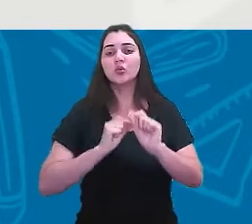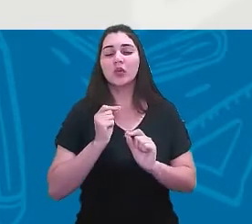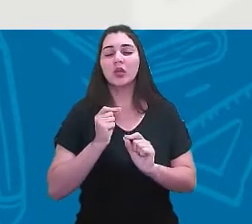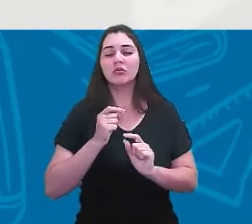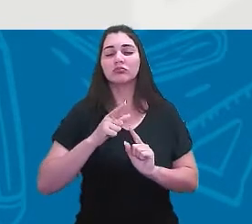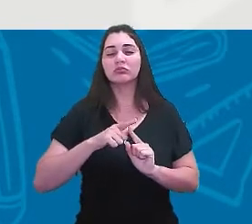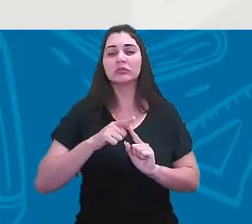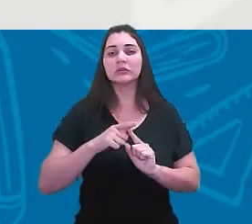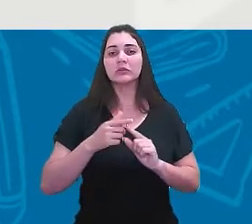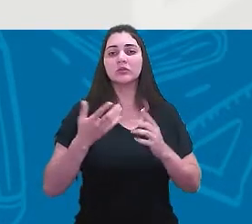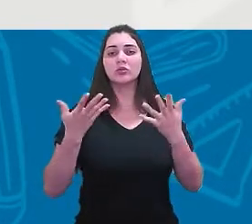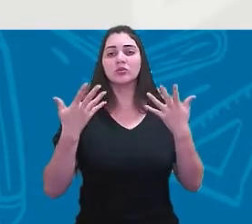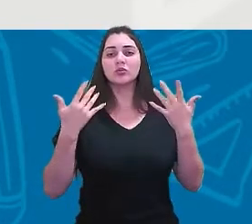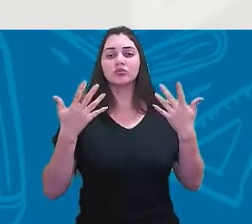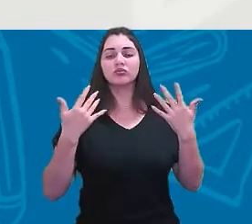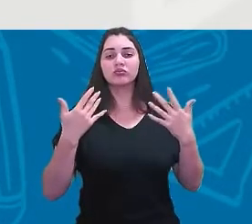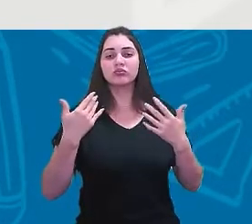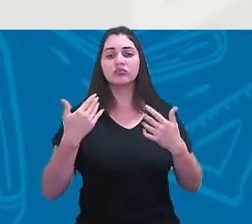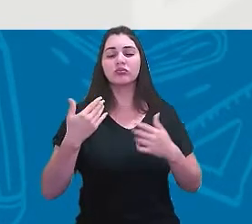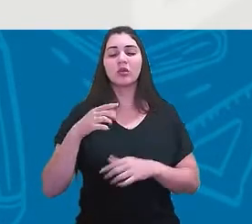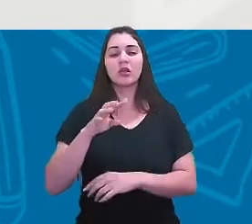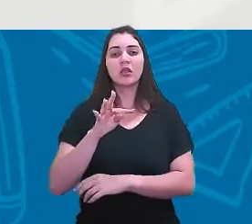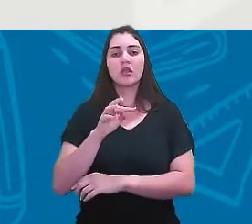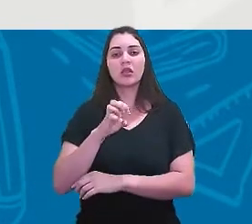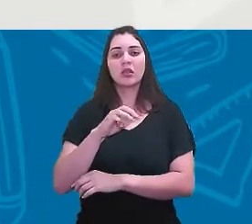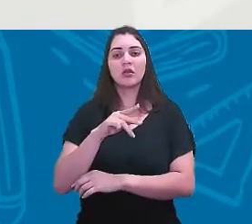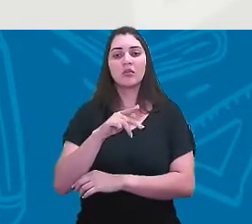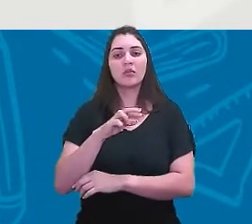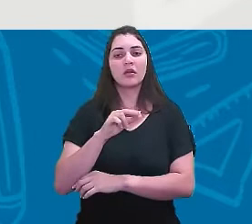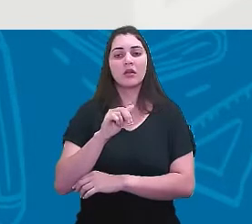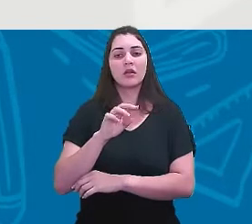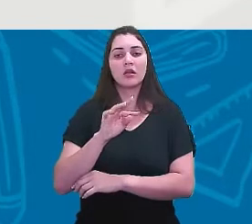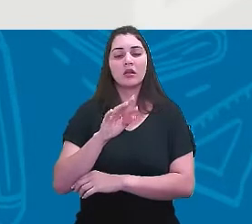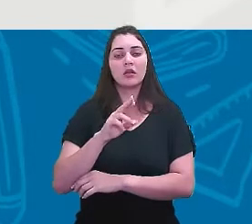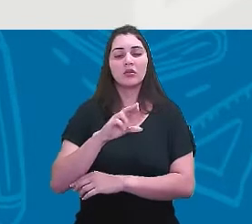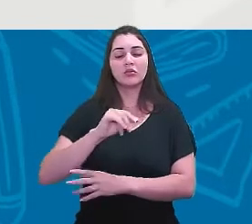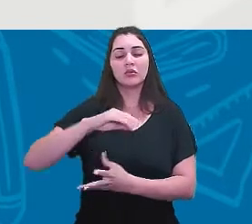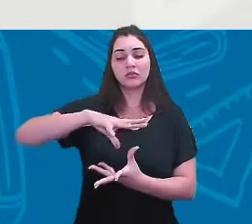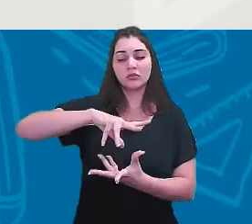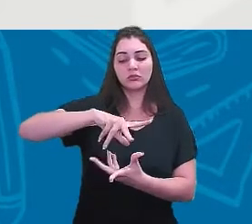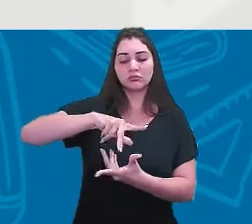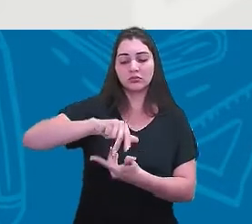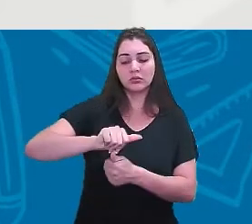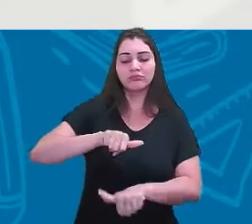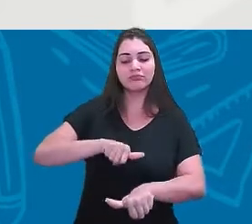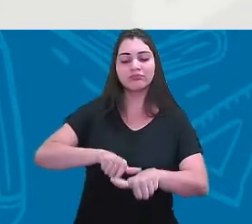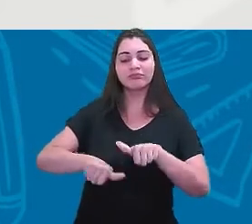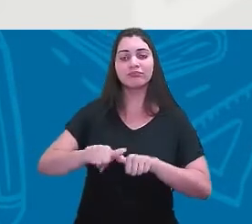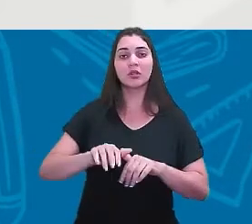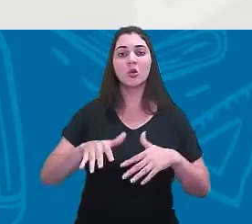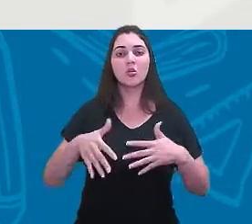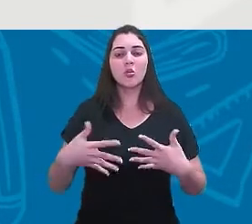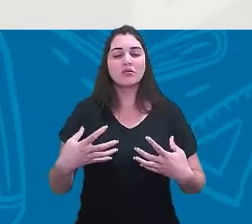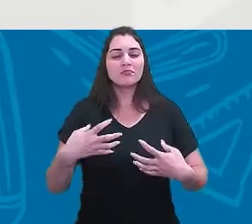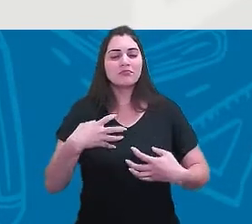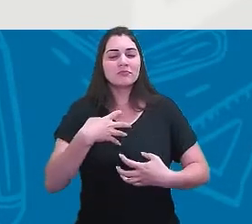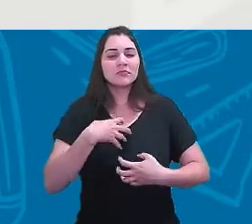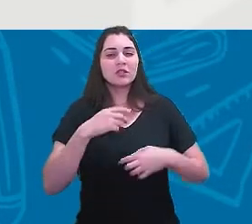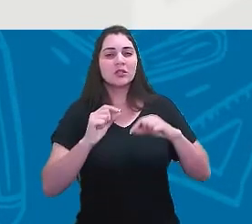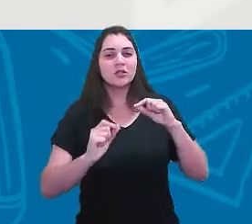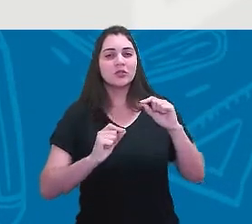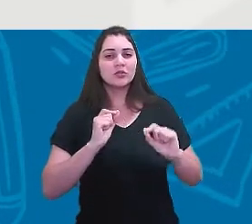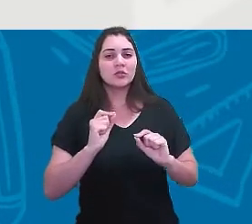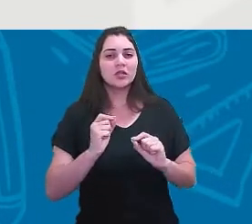climático. A temperatura do nosso planeta ela vai ser alterada, tá certo? Portanto, quando a gente sente aquela sensação